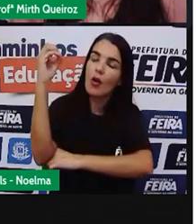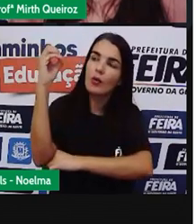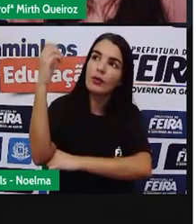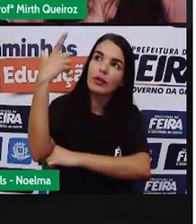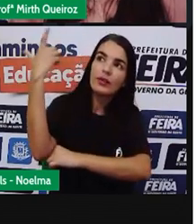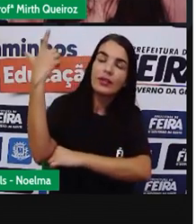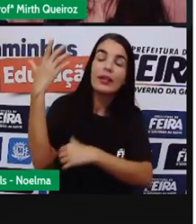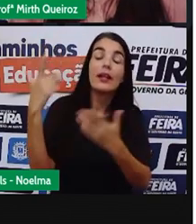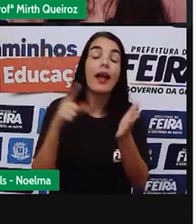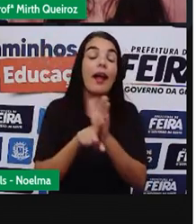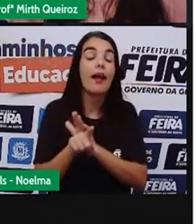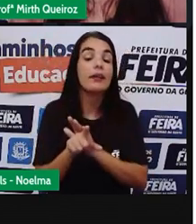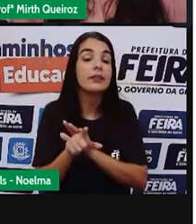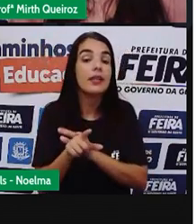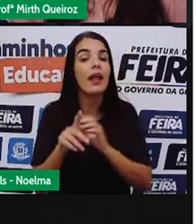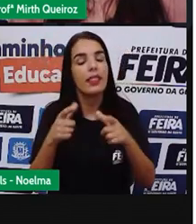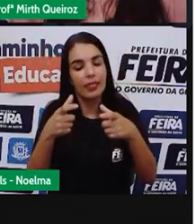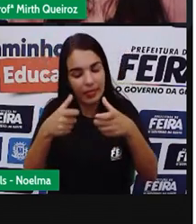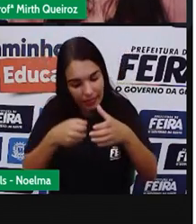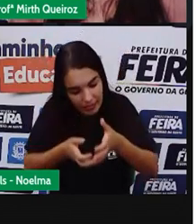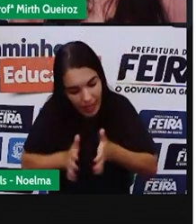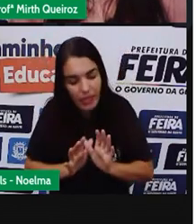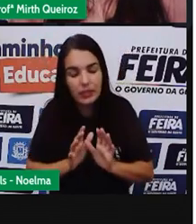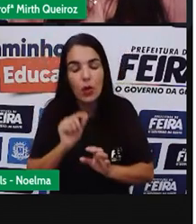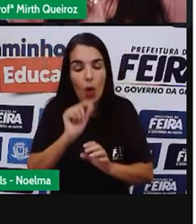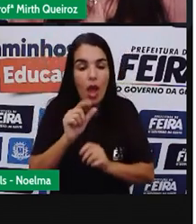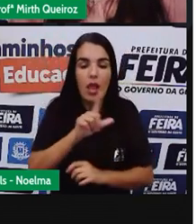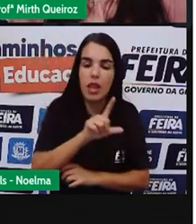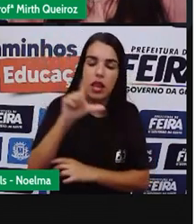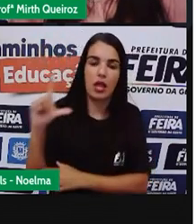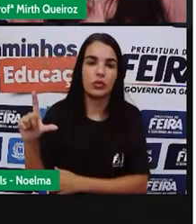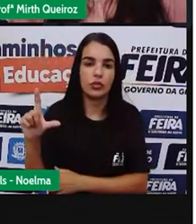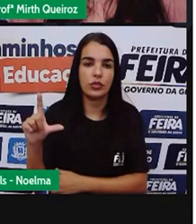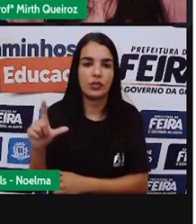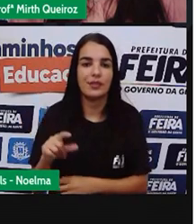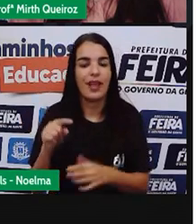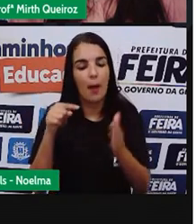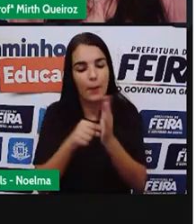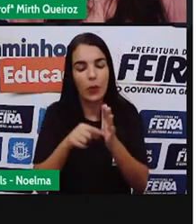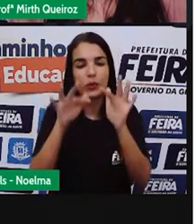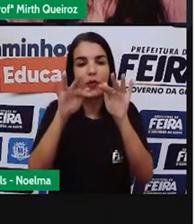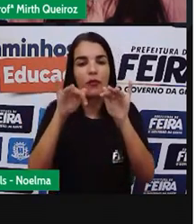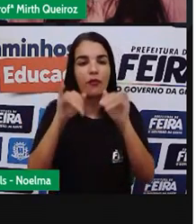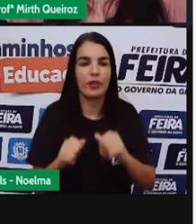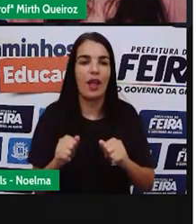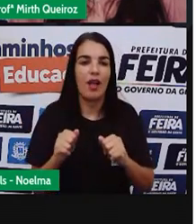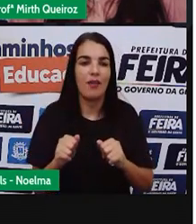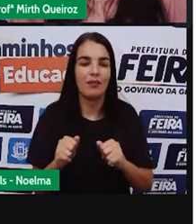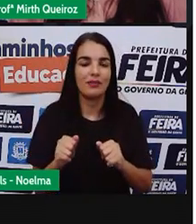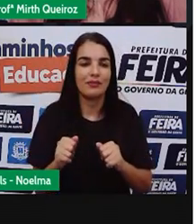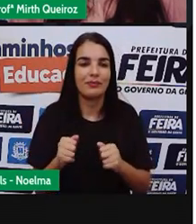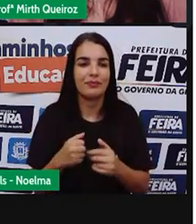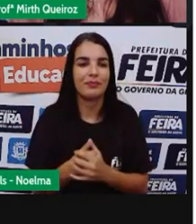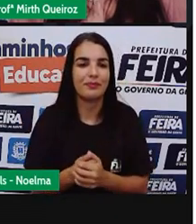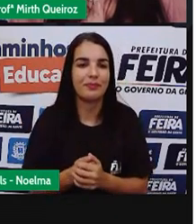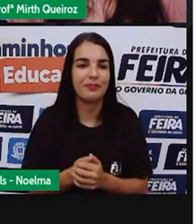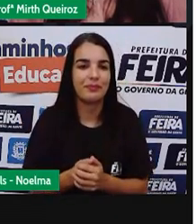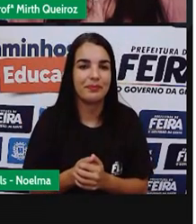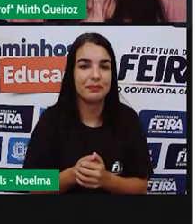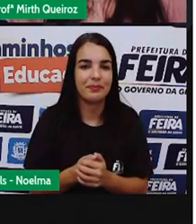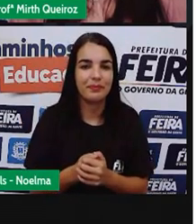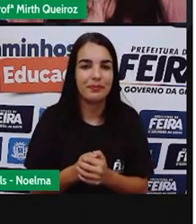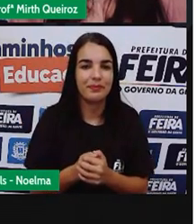Interrogação. No leste, ponto. Que serve aí esse ponto para finalizar uma frase,